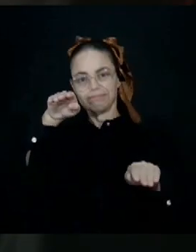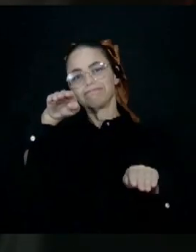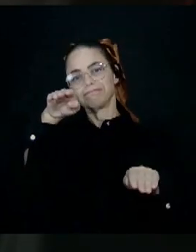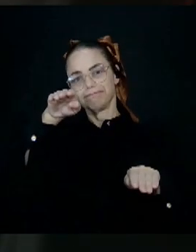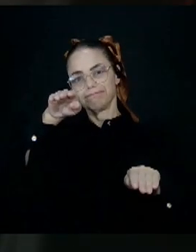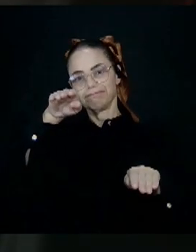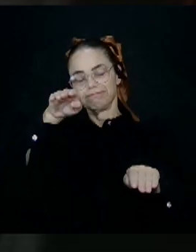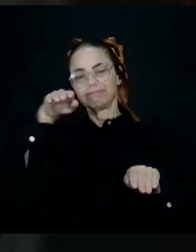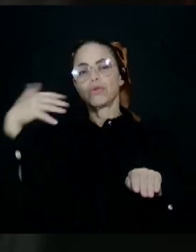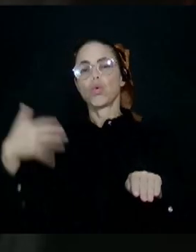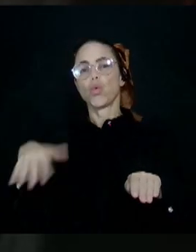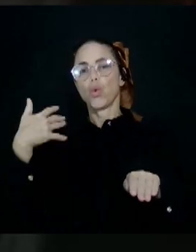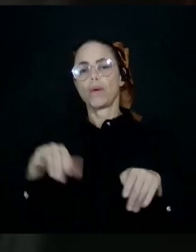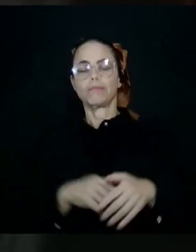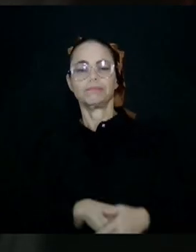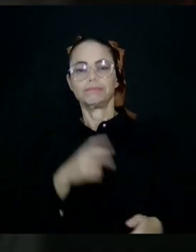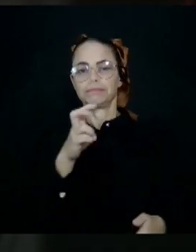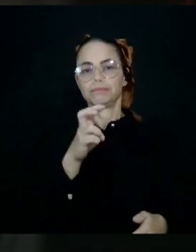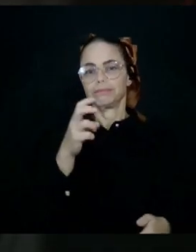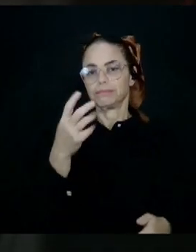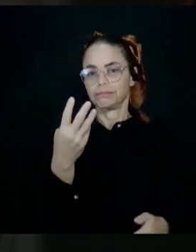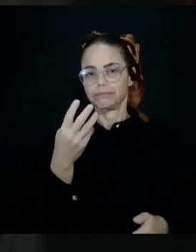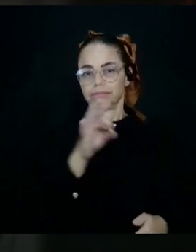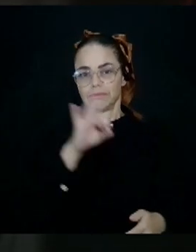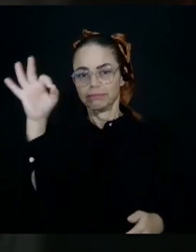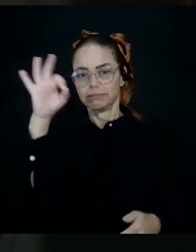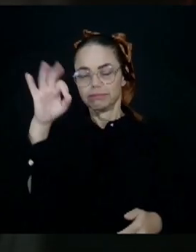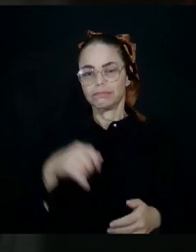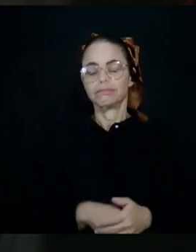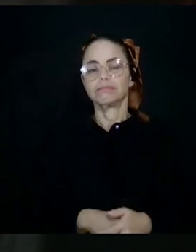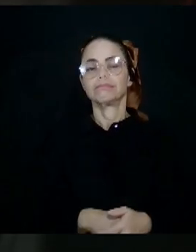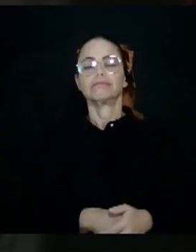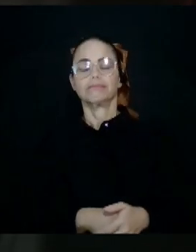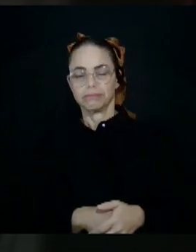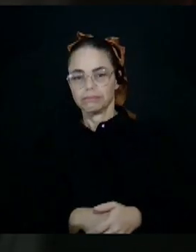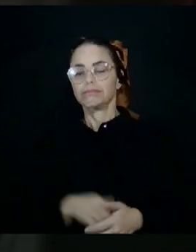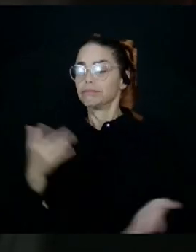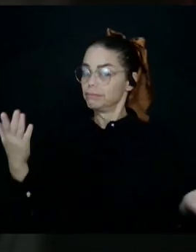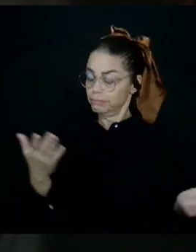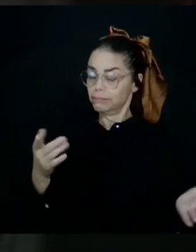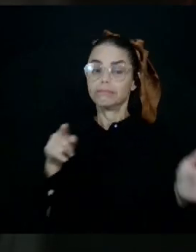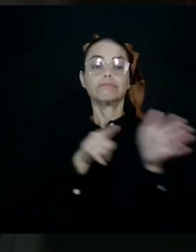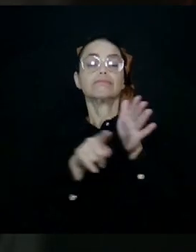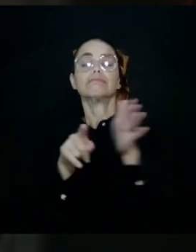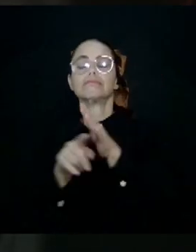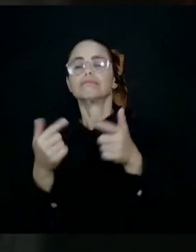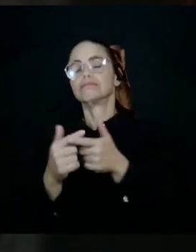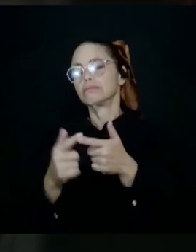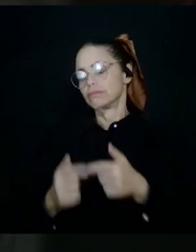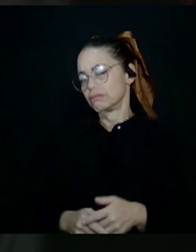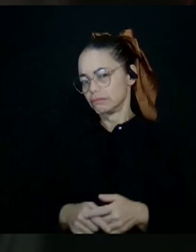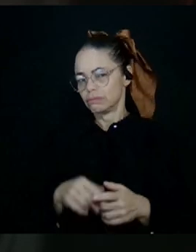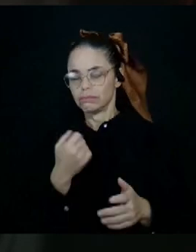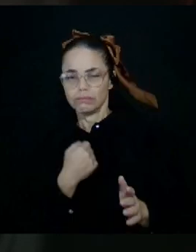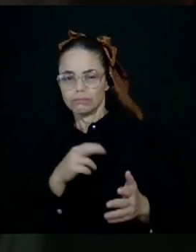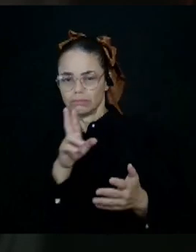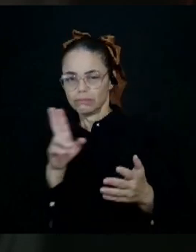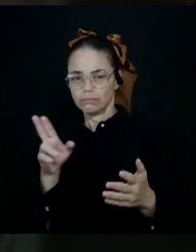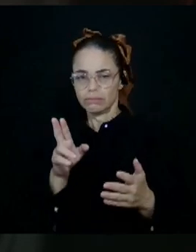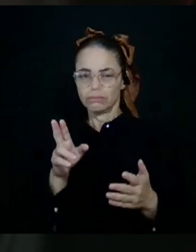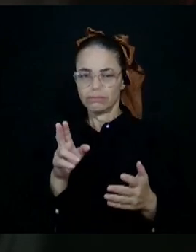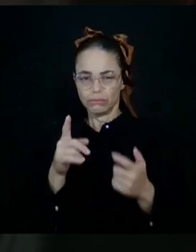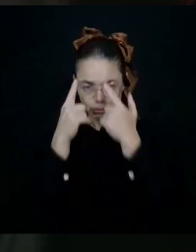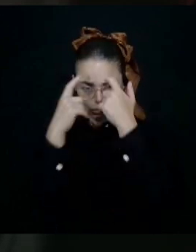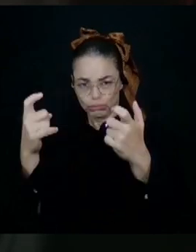são 53%. E agora é hora de questionar, né? Por que os rótulos como agressiva para quem